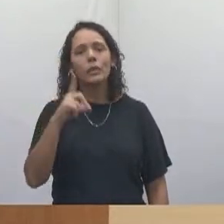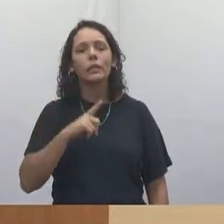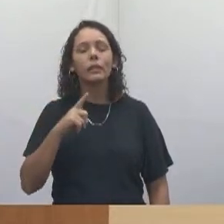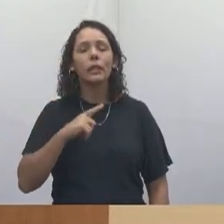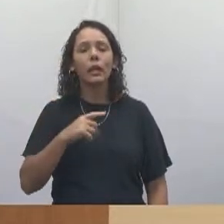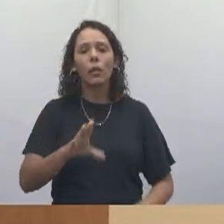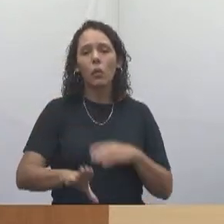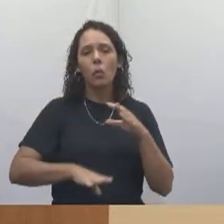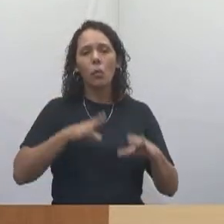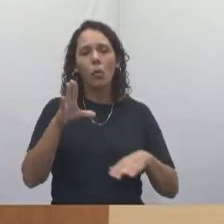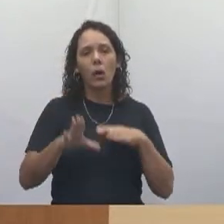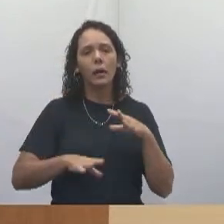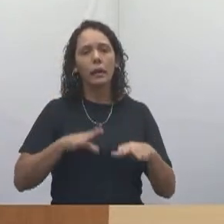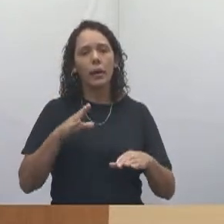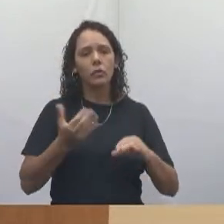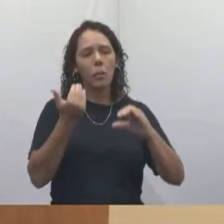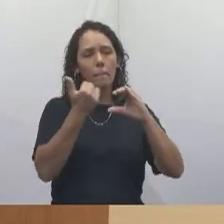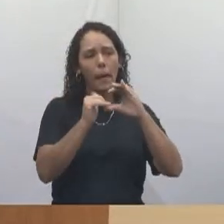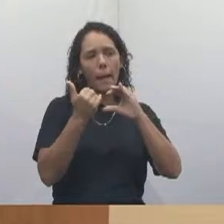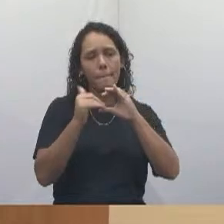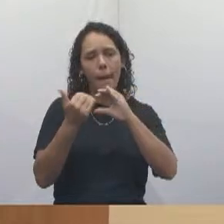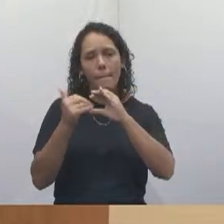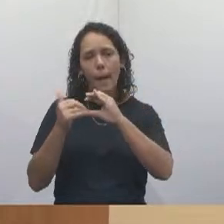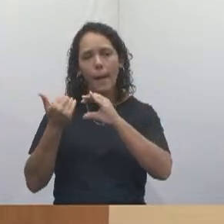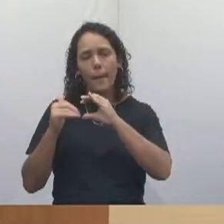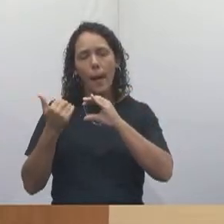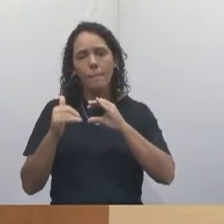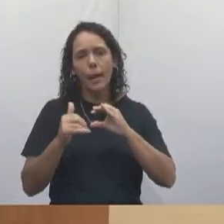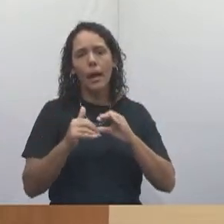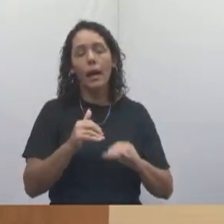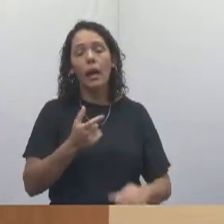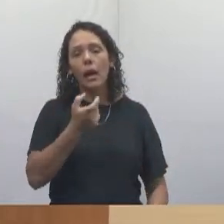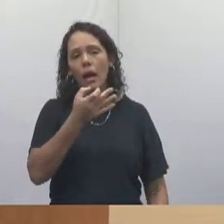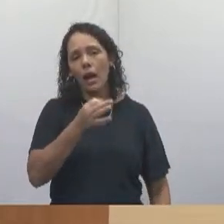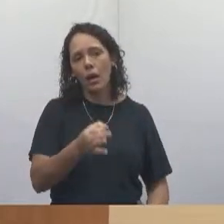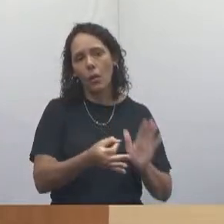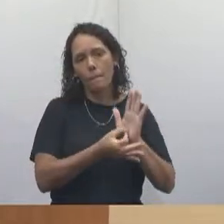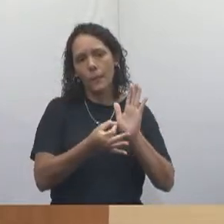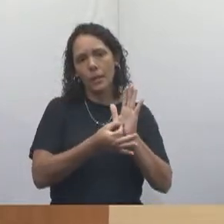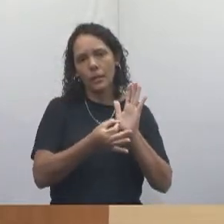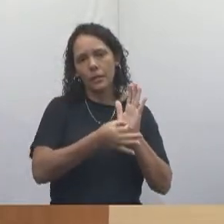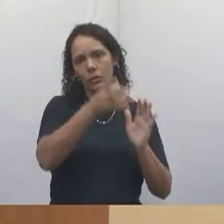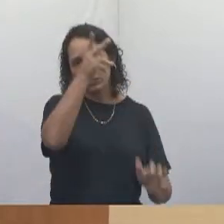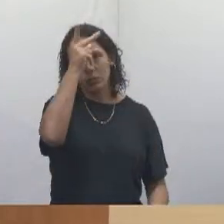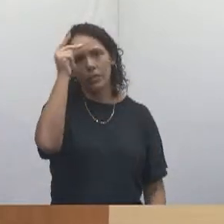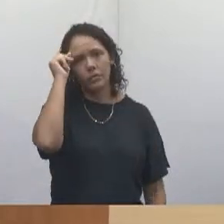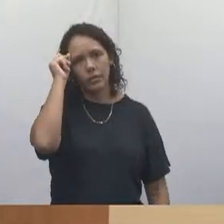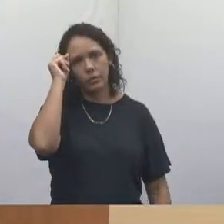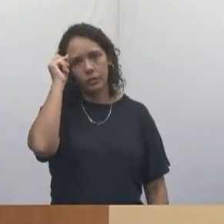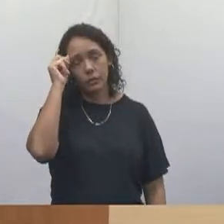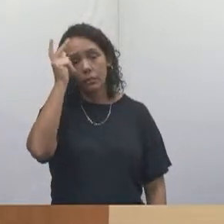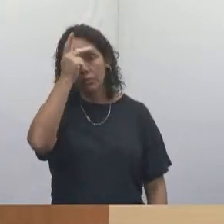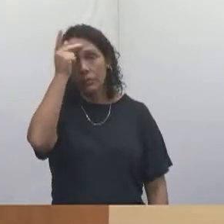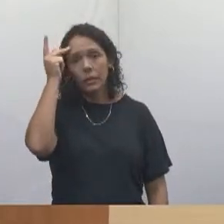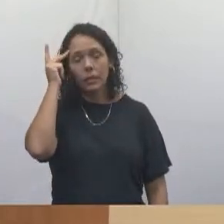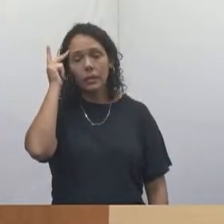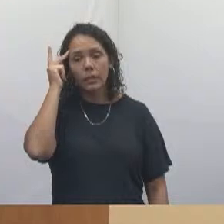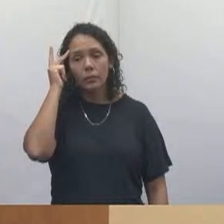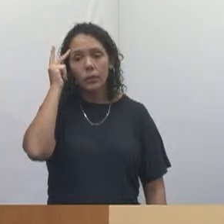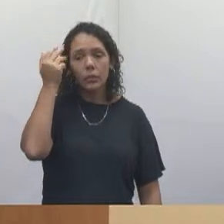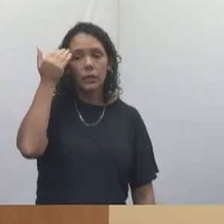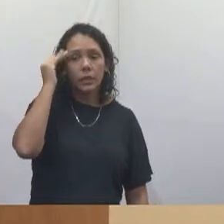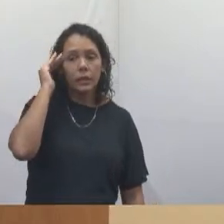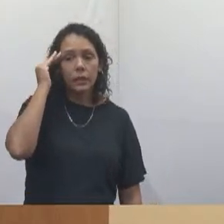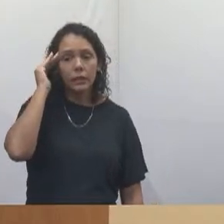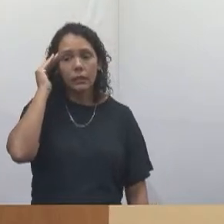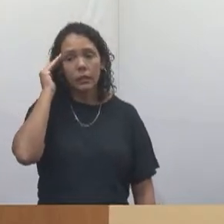TV Câmara, fazer o recorte e divulgar esses 30 minutos dessa fala, para que as pessoas tenham um entendimento do que é uma política séria e